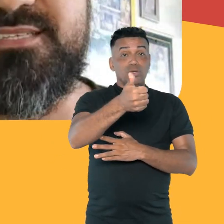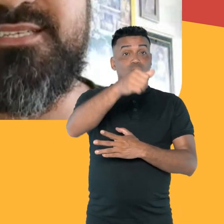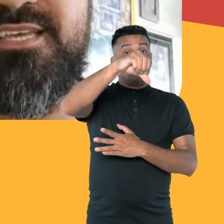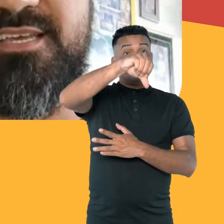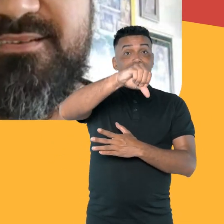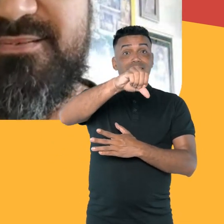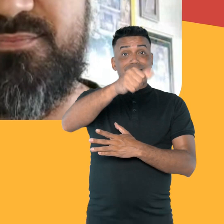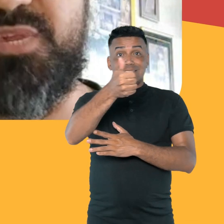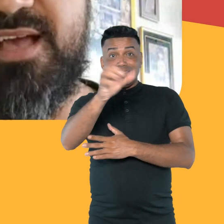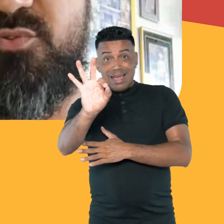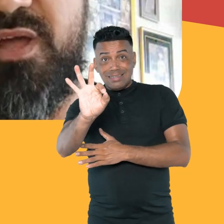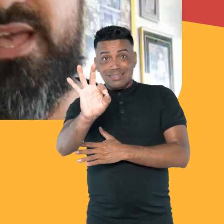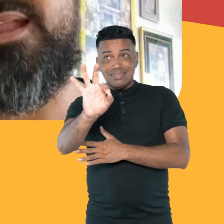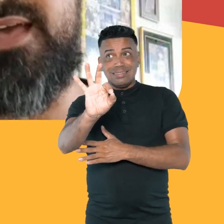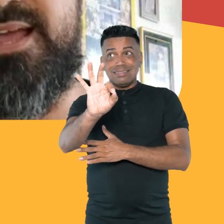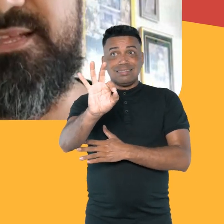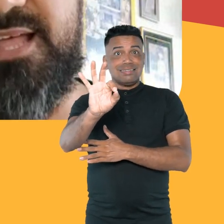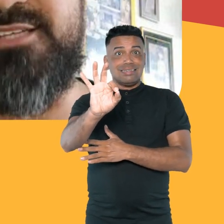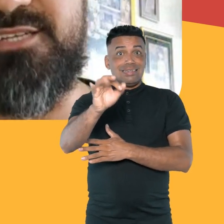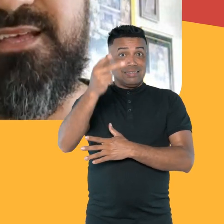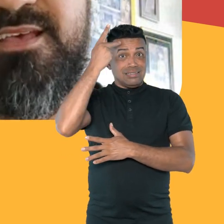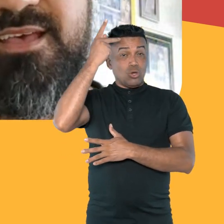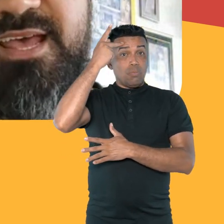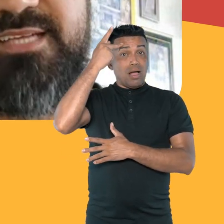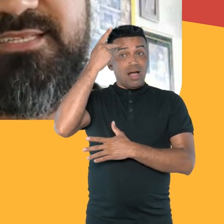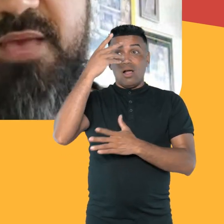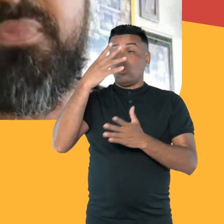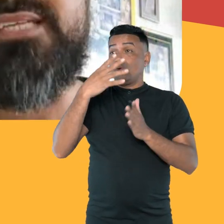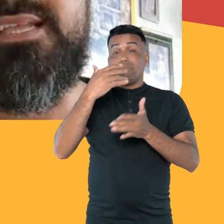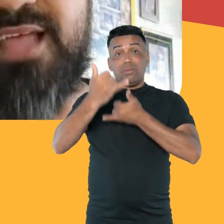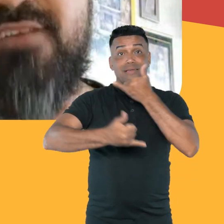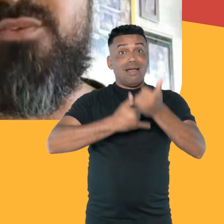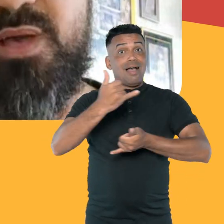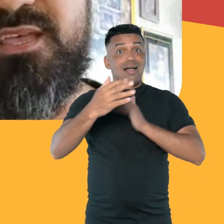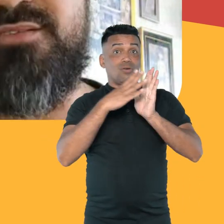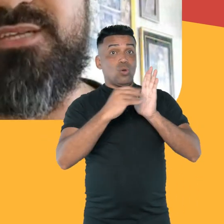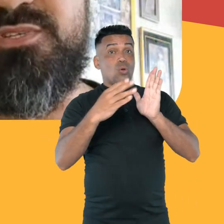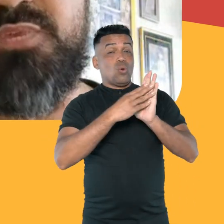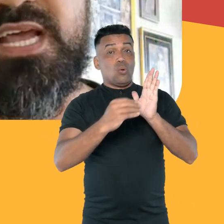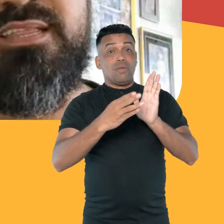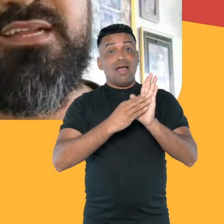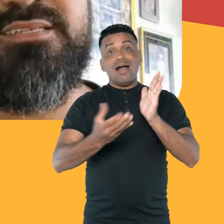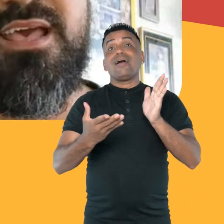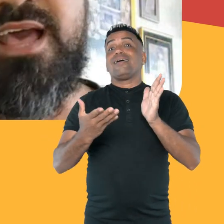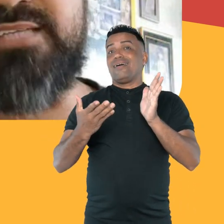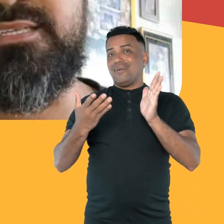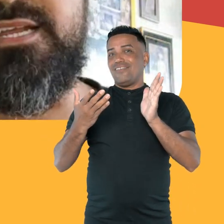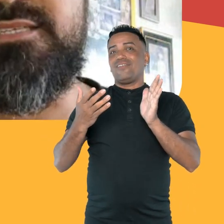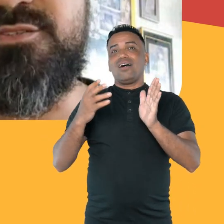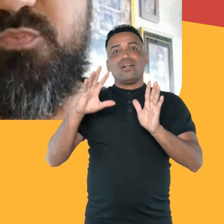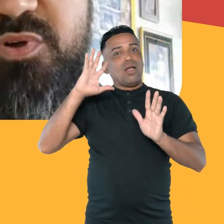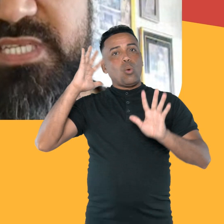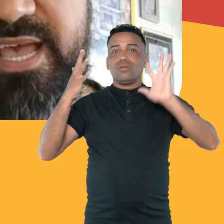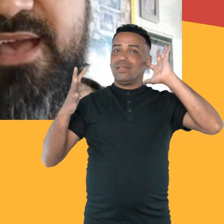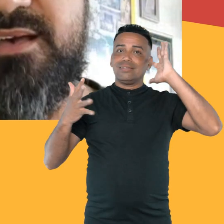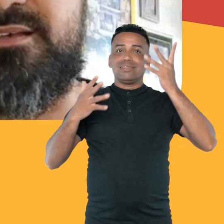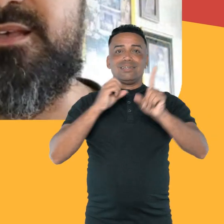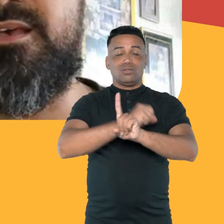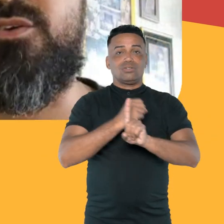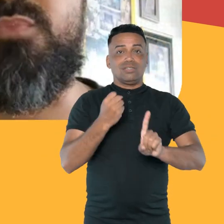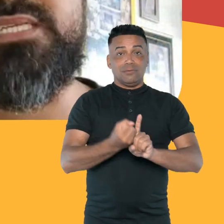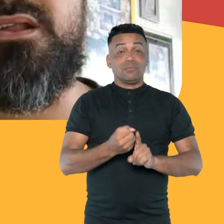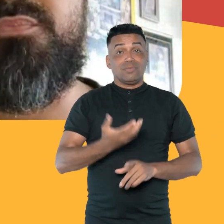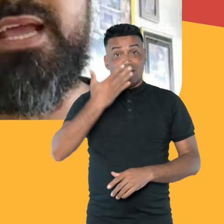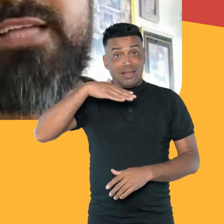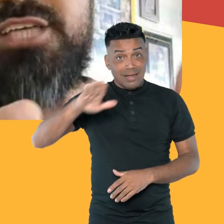eram crianças que brincavam com aquela realidade, né? Elas representavam aquilo nas suas brincadeiras. As crianças do